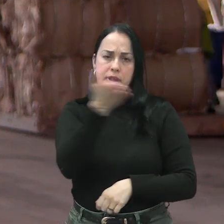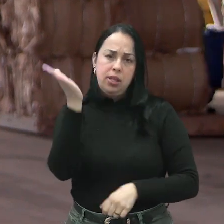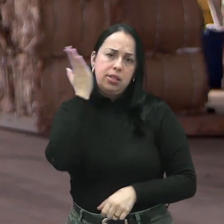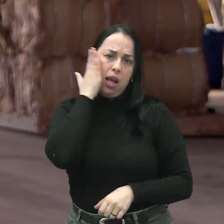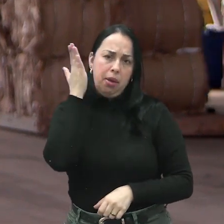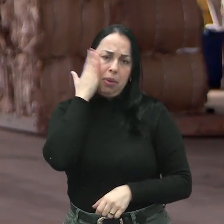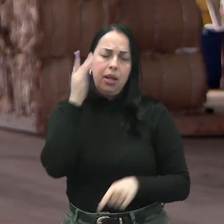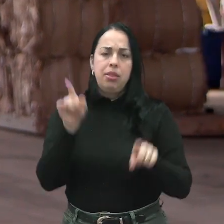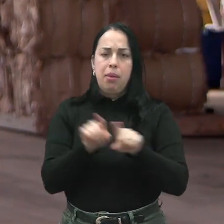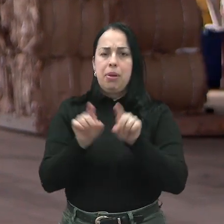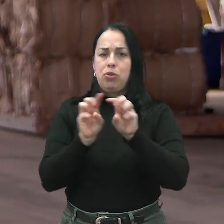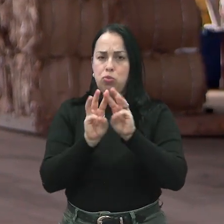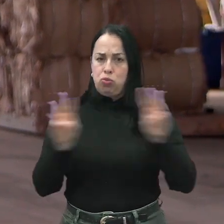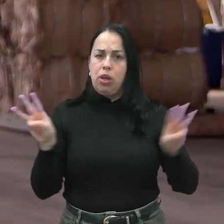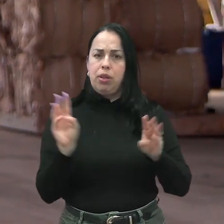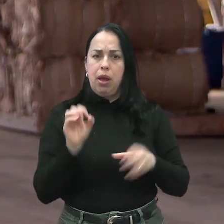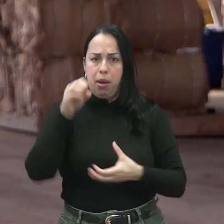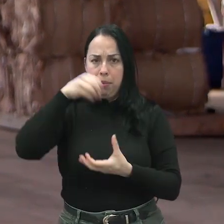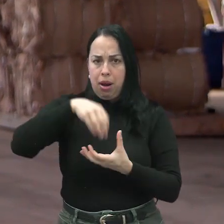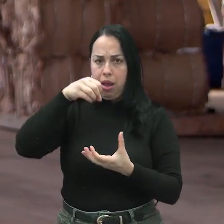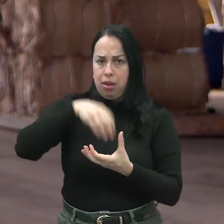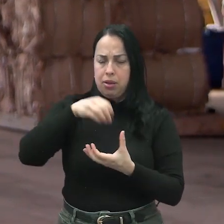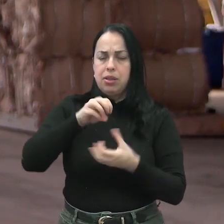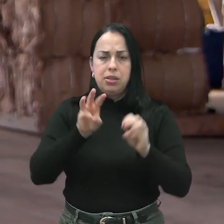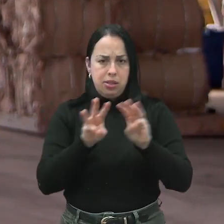sabe, está no site da Urban, né?